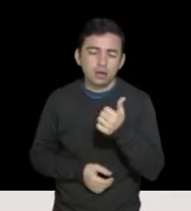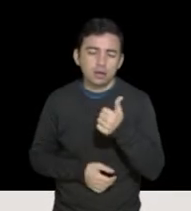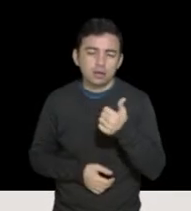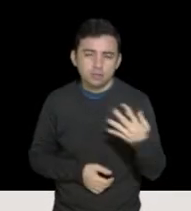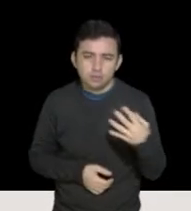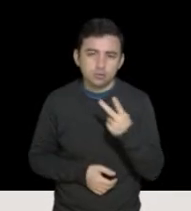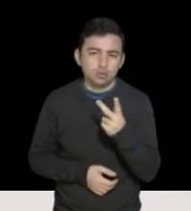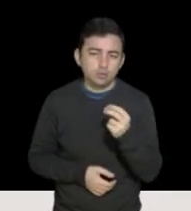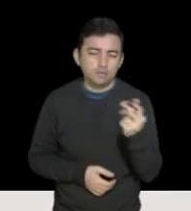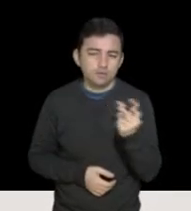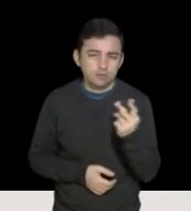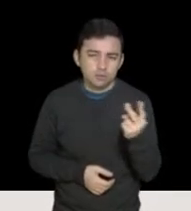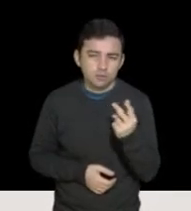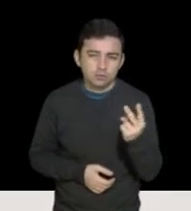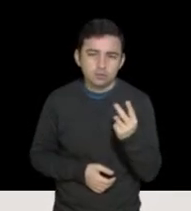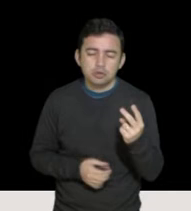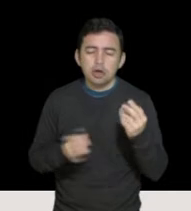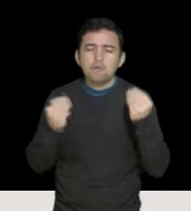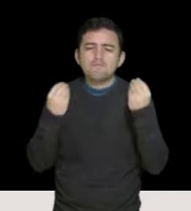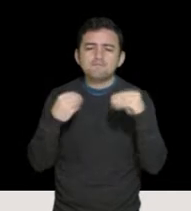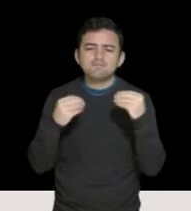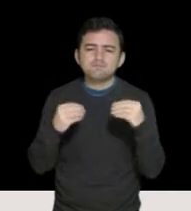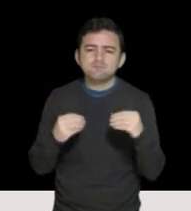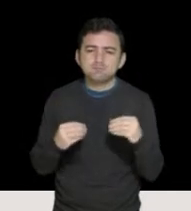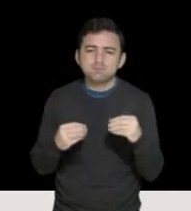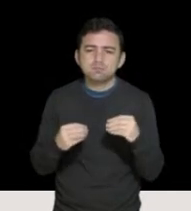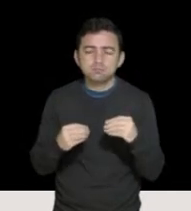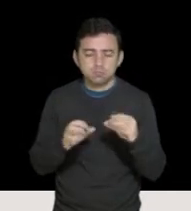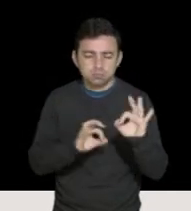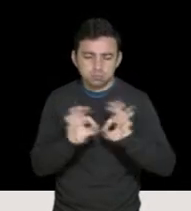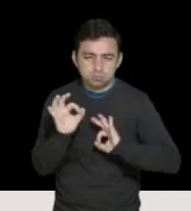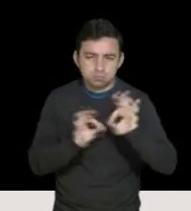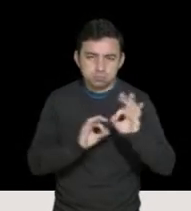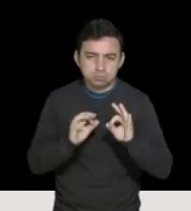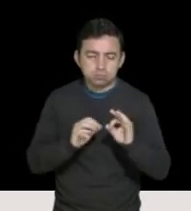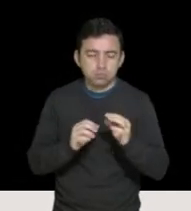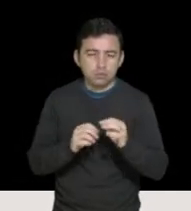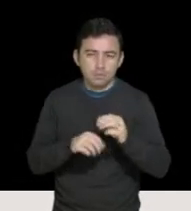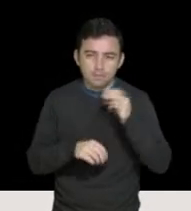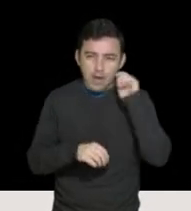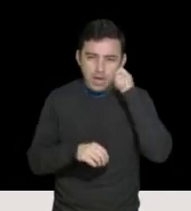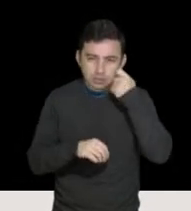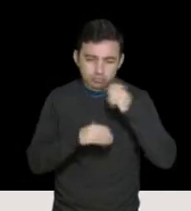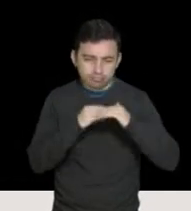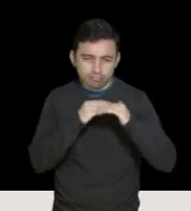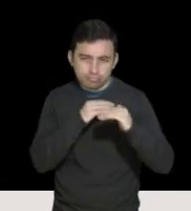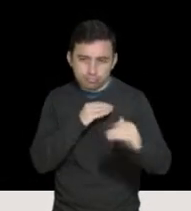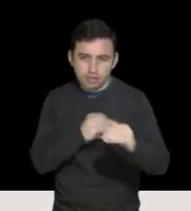14/2022 de implantação e pavimentação da rodovia SC